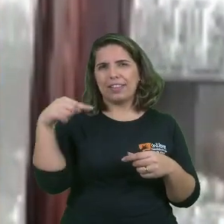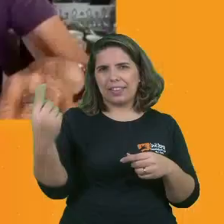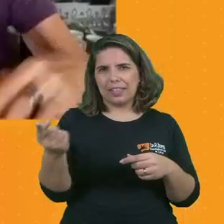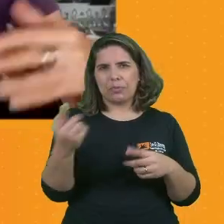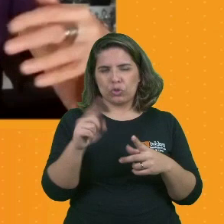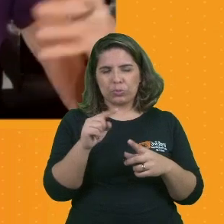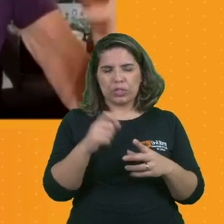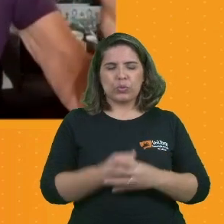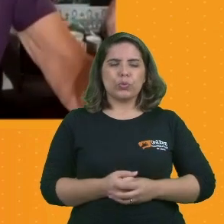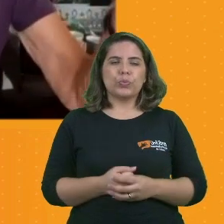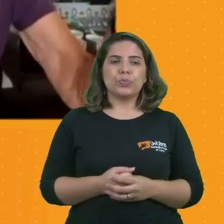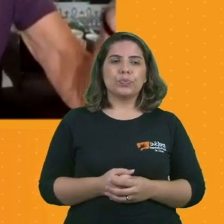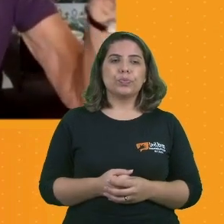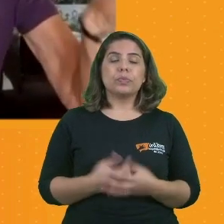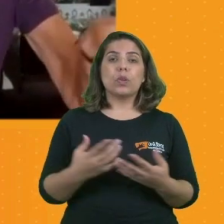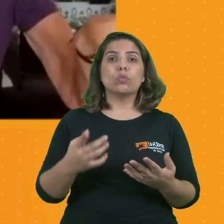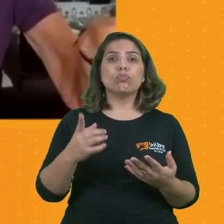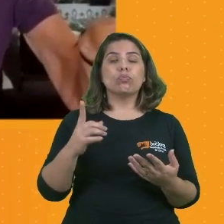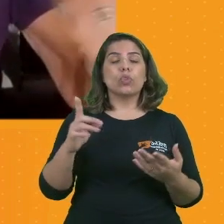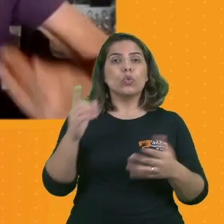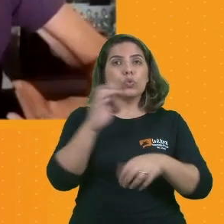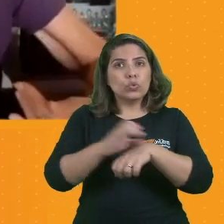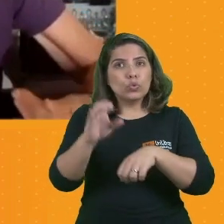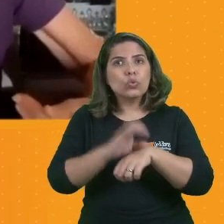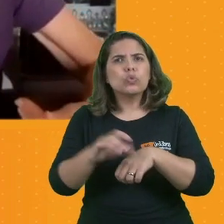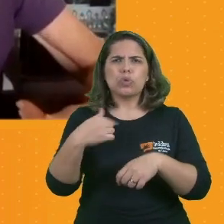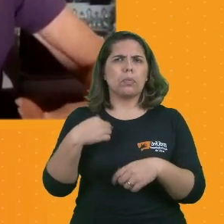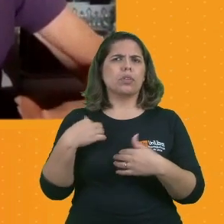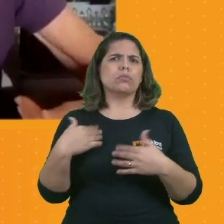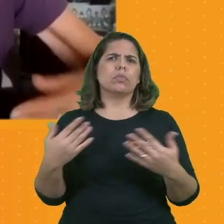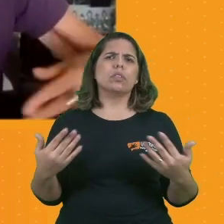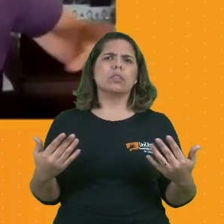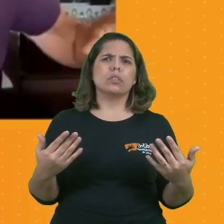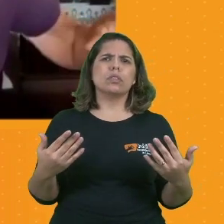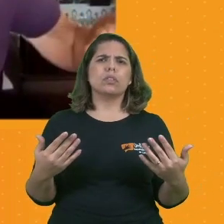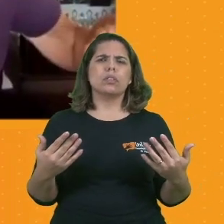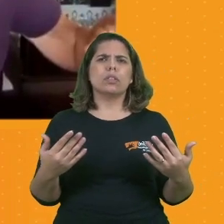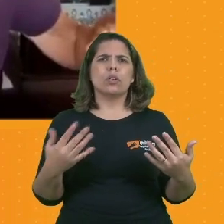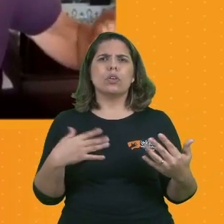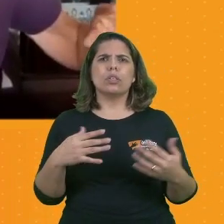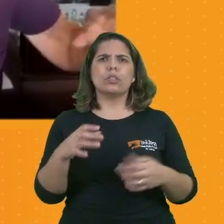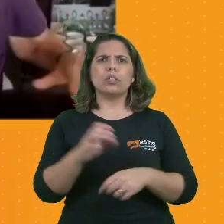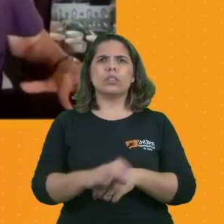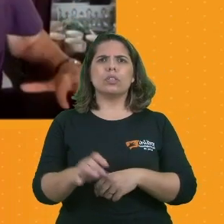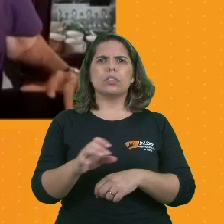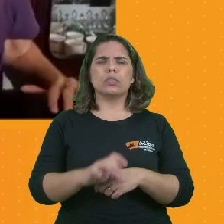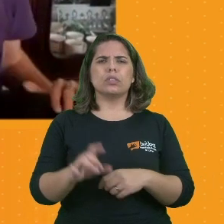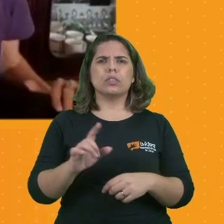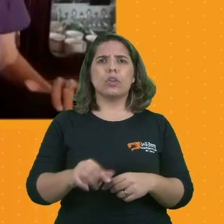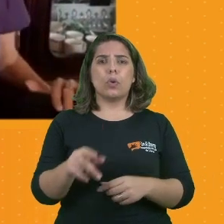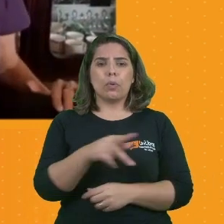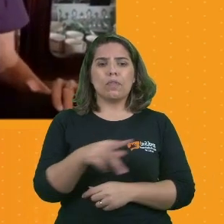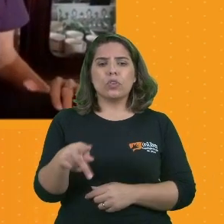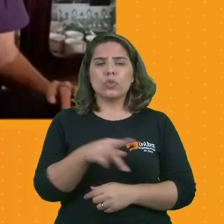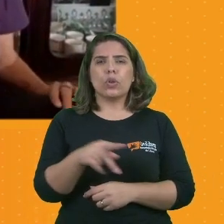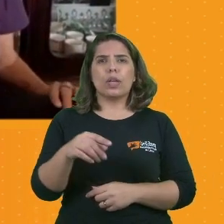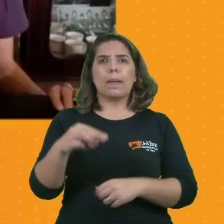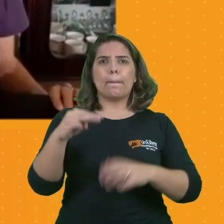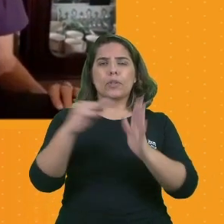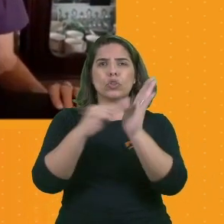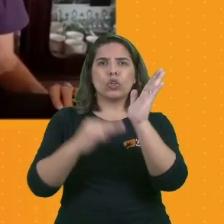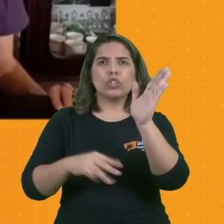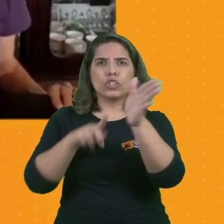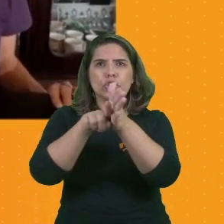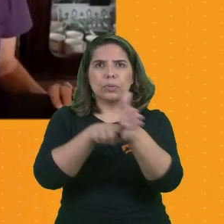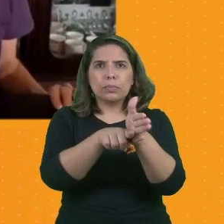pensamento riso então todo mundo os cursos É eu mesma uma coisa por uma professora de metodologia de